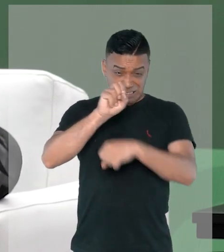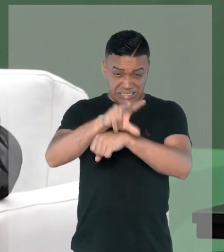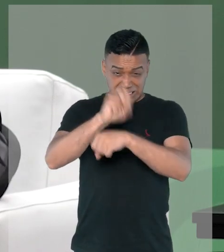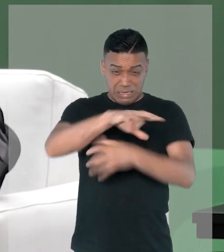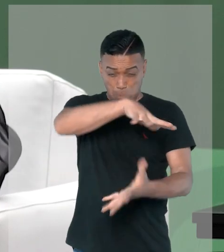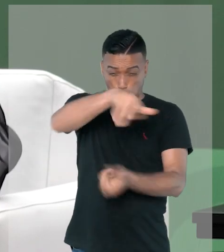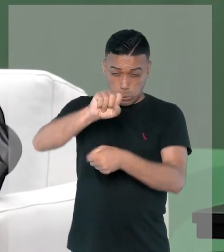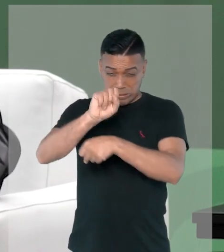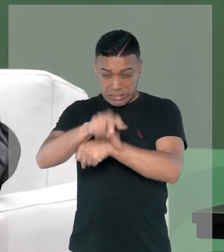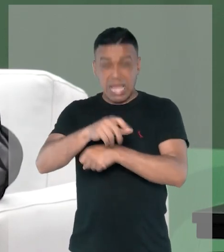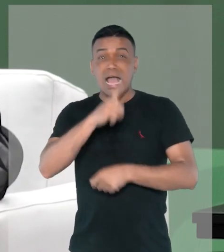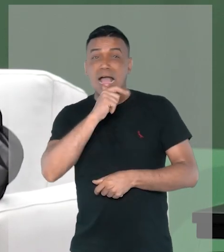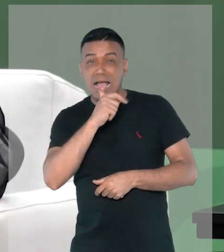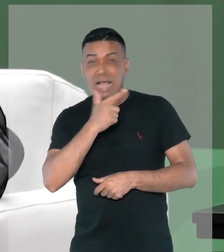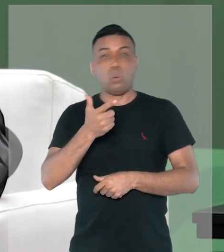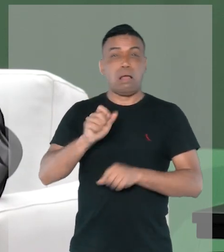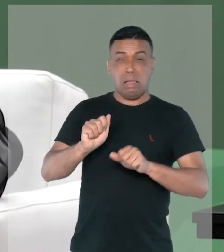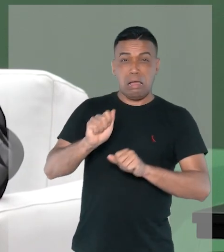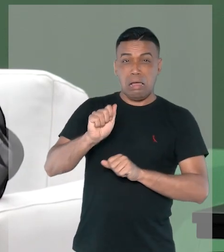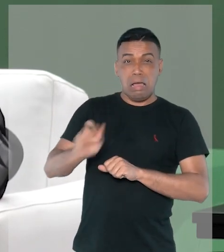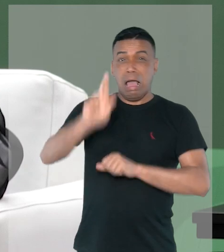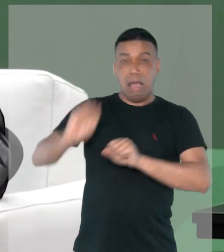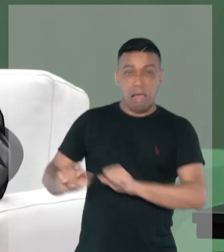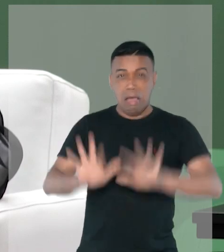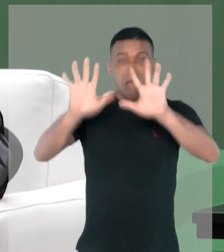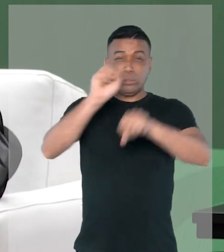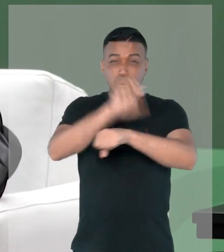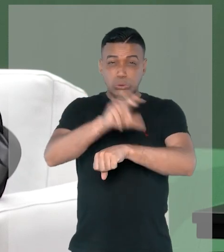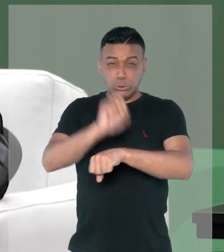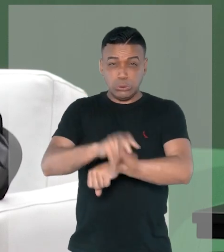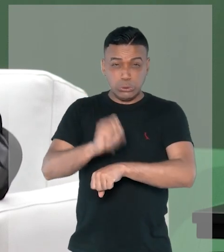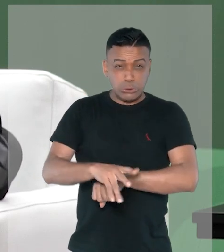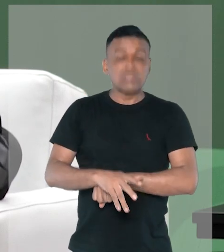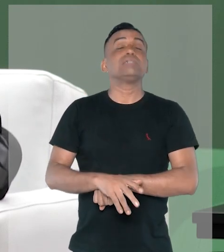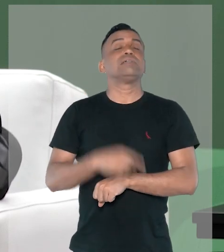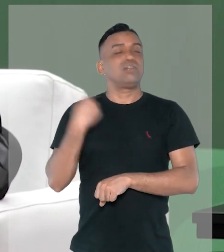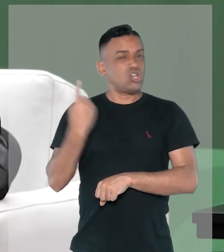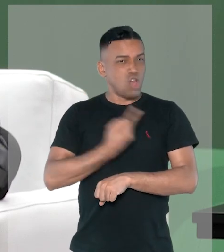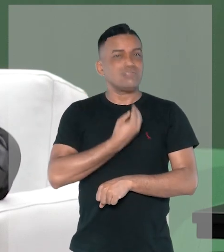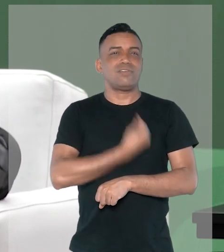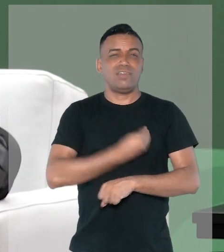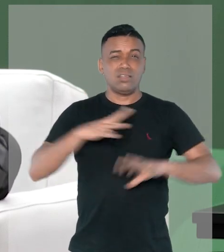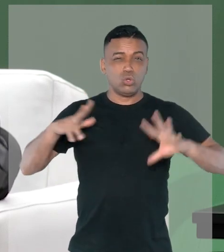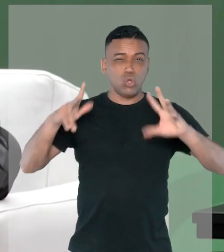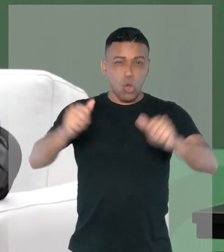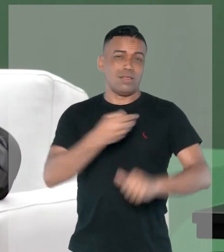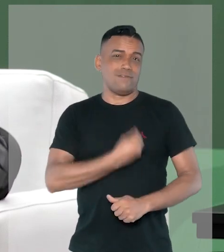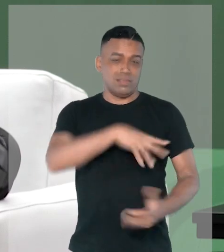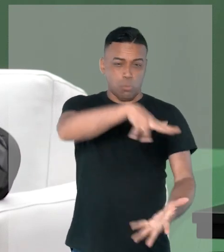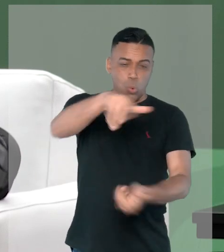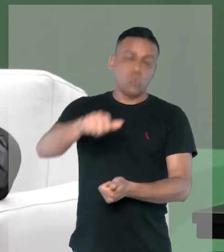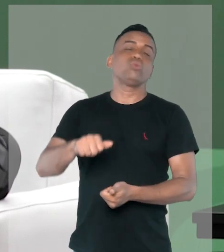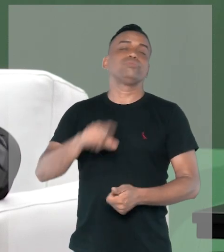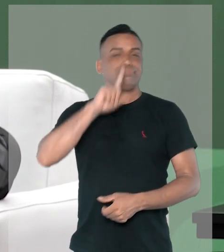ar estiver contaminado, se a água estiver contaminada. A nossa sobrevivência está em risco, né? Mas, como eu falei antes, o